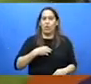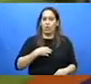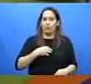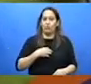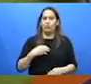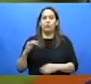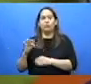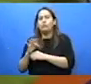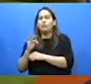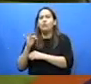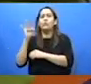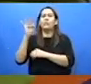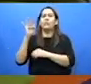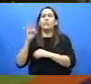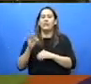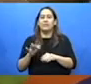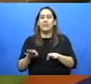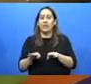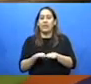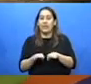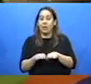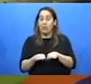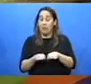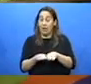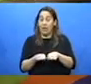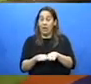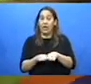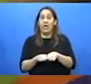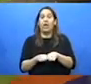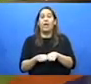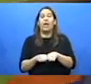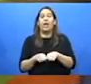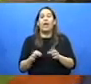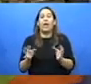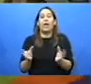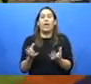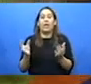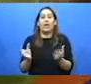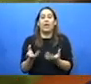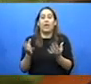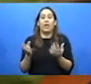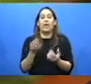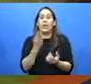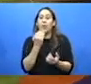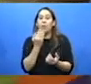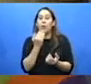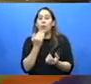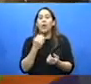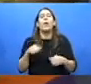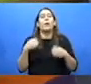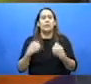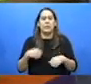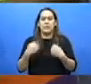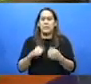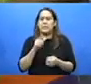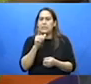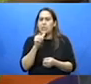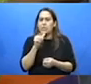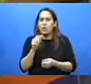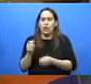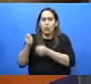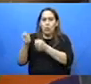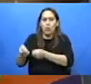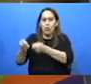a gente estava estudando as hortaliças são plantas que precisam de bastante água para crescer forte, não